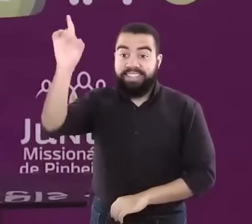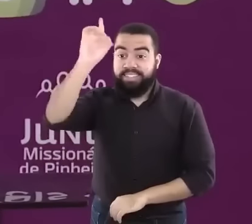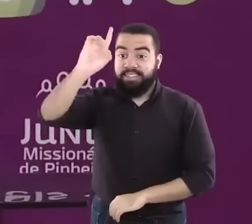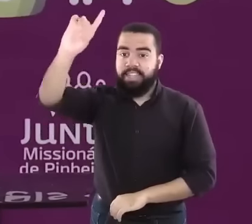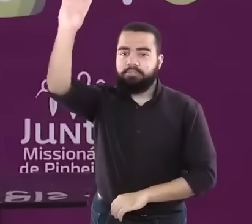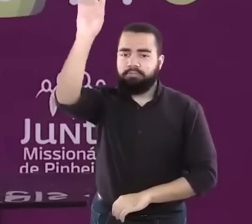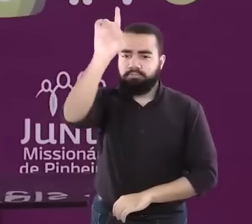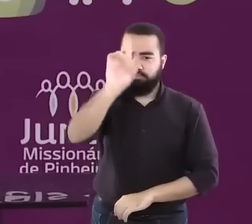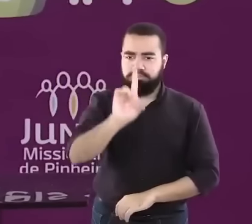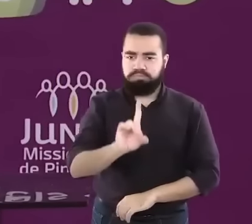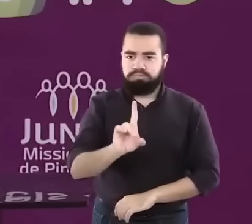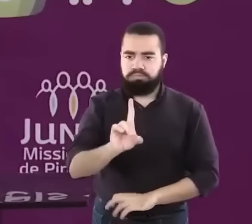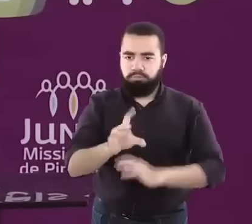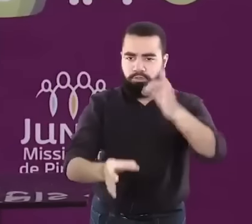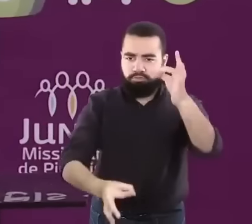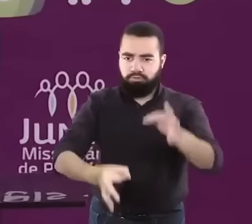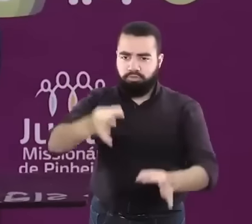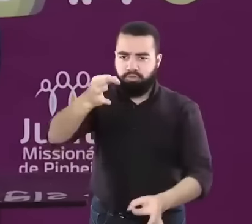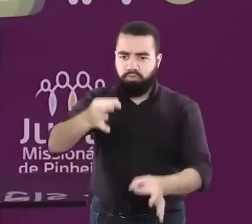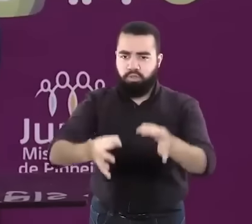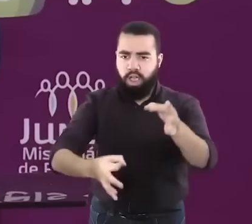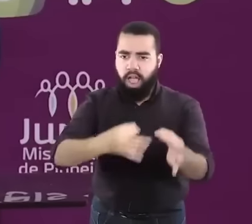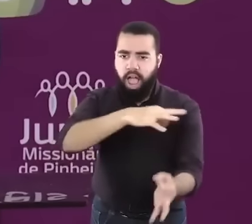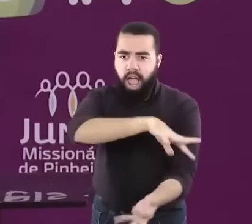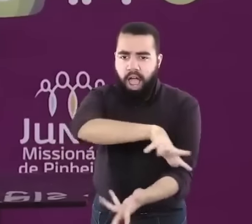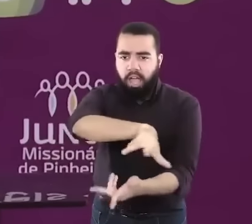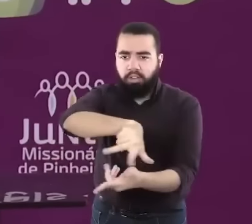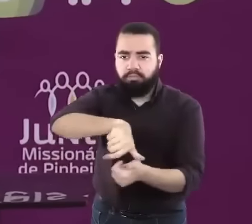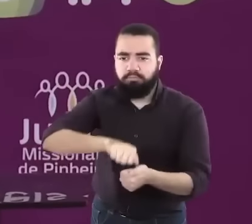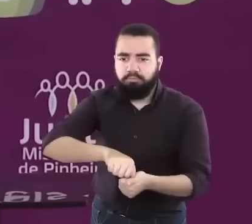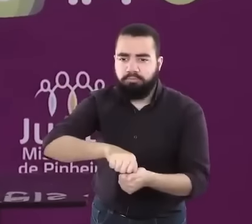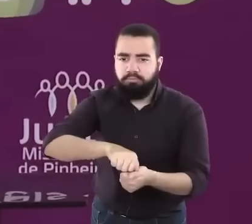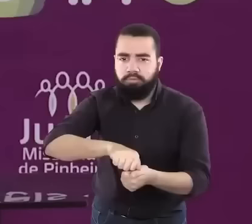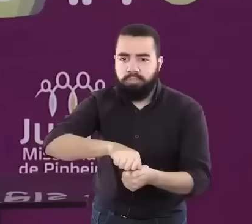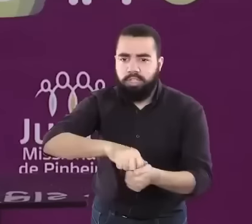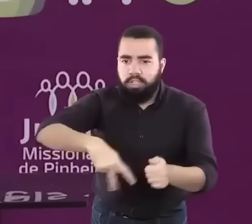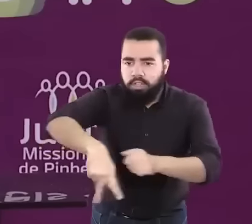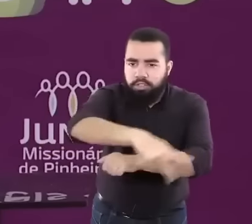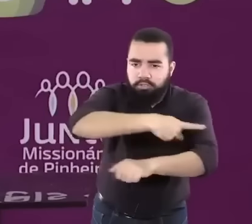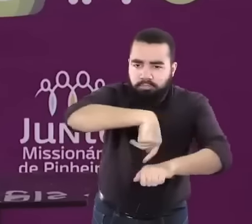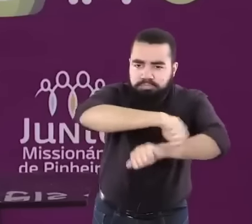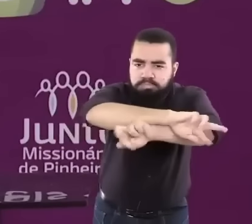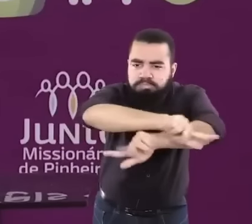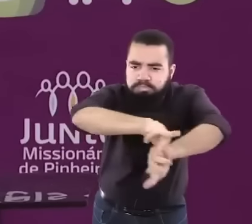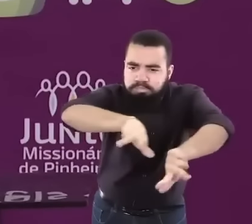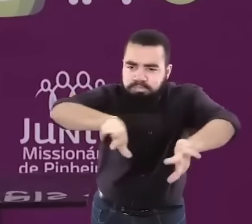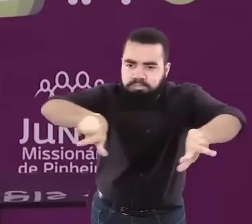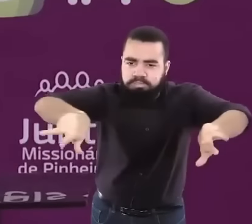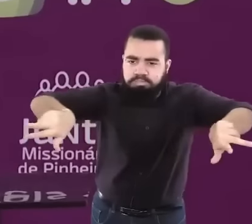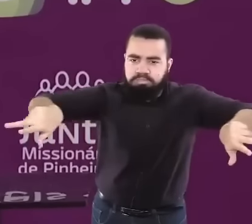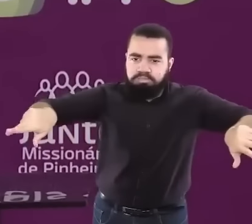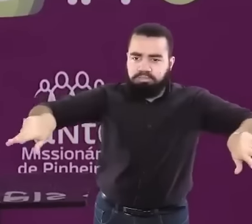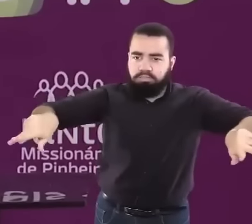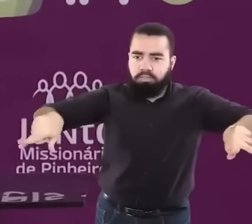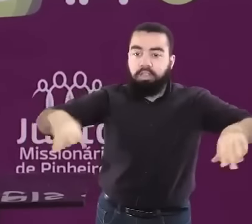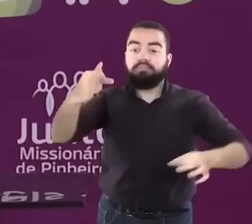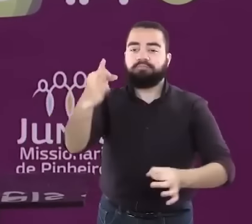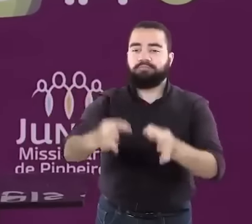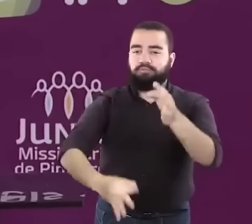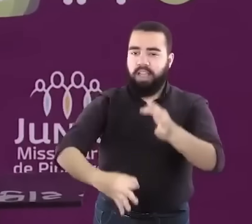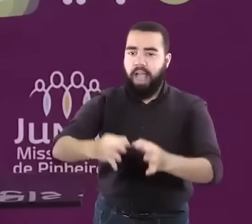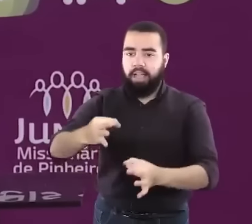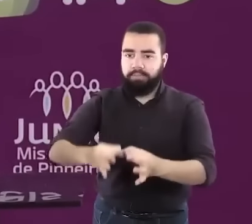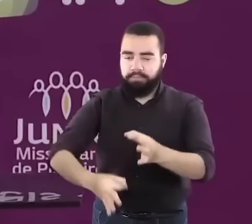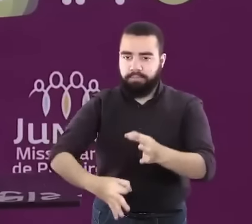julgará o mundo com justiça e os povos com retidão Tá chegando a hora